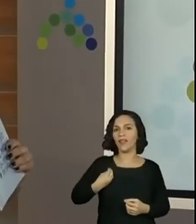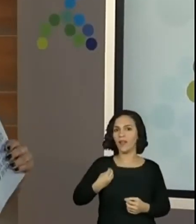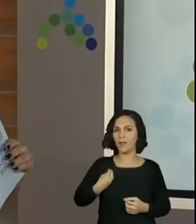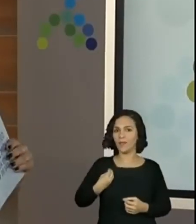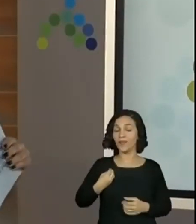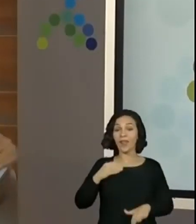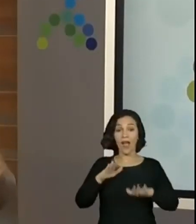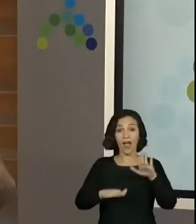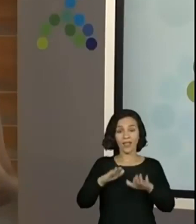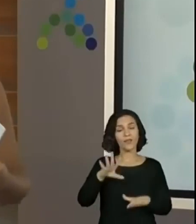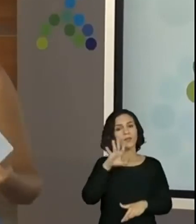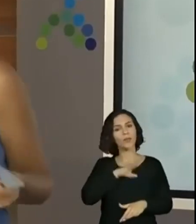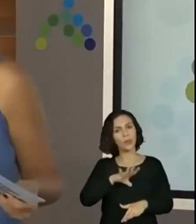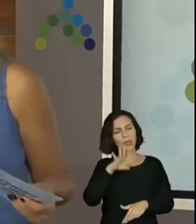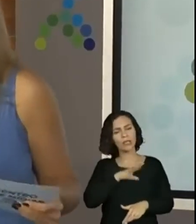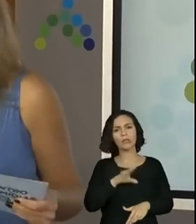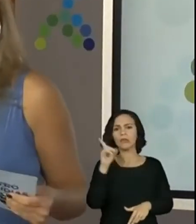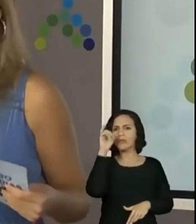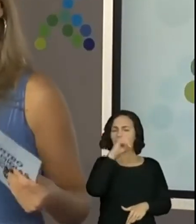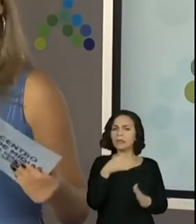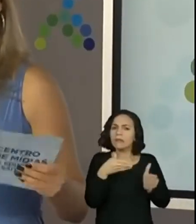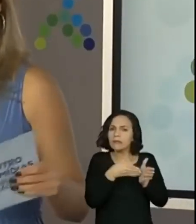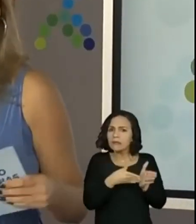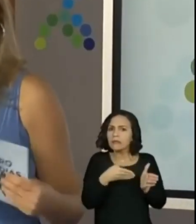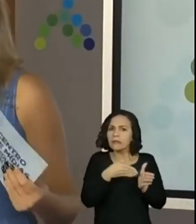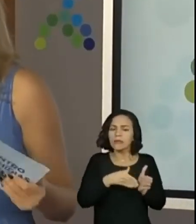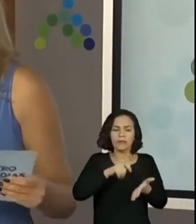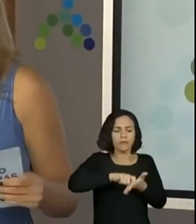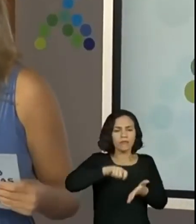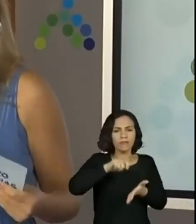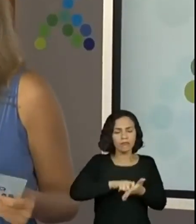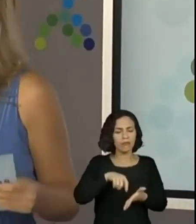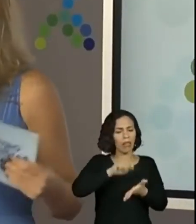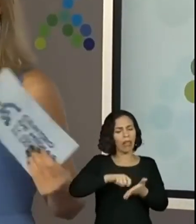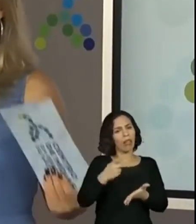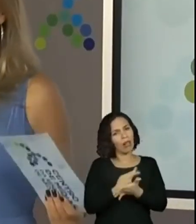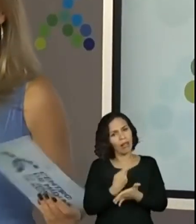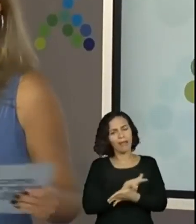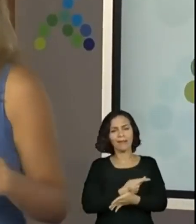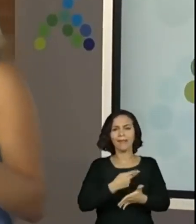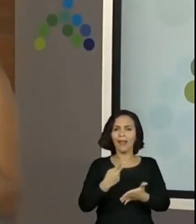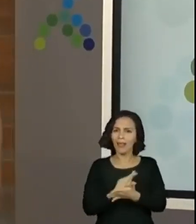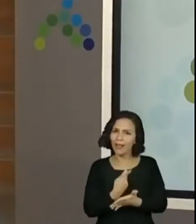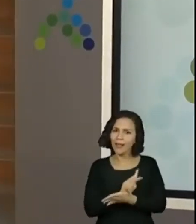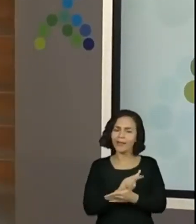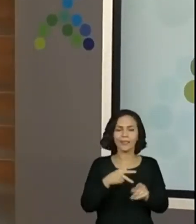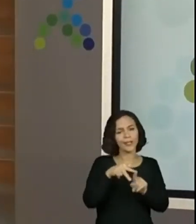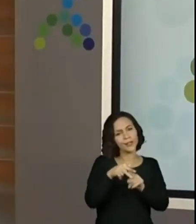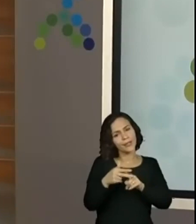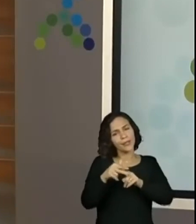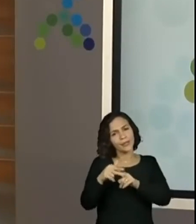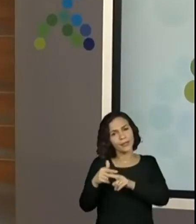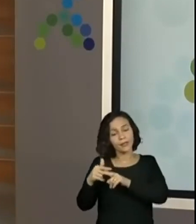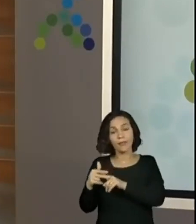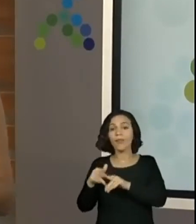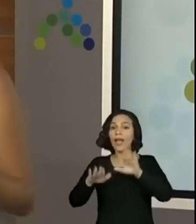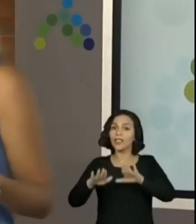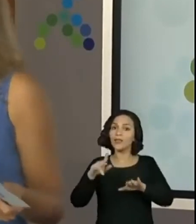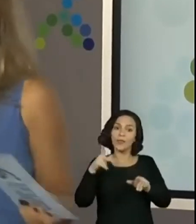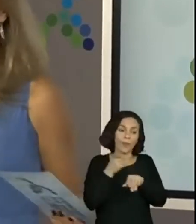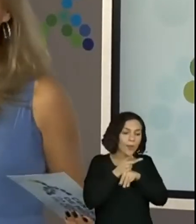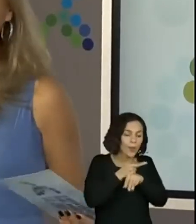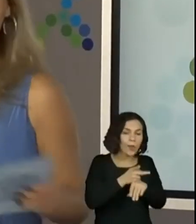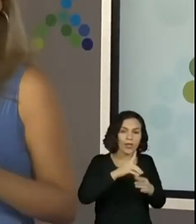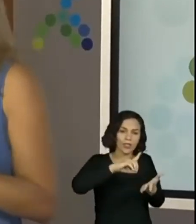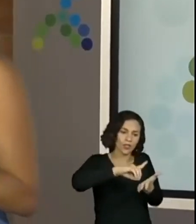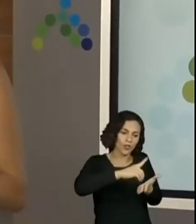coisas na língua portuguesa que a gente precisa estar o tempo inteiro vendo, revendo, e quando há dúvidas, e mesmo lá no dicionário ou ir num